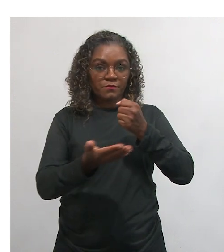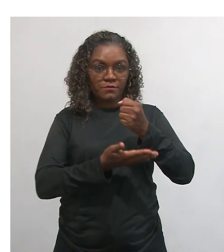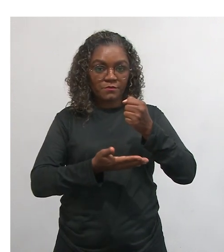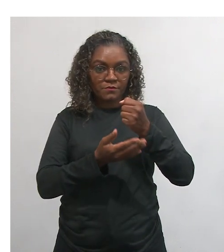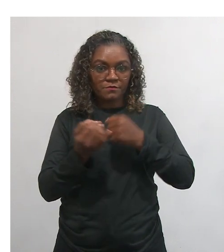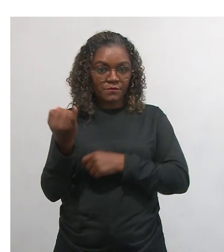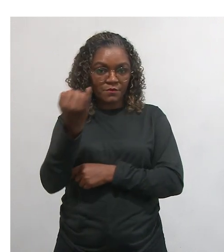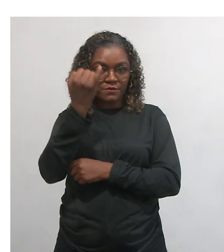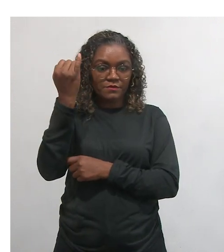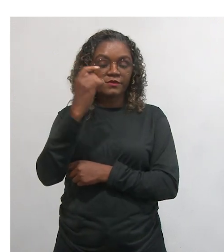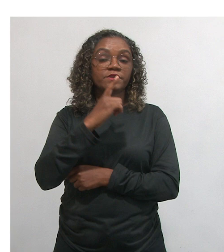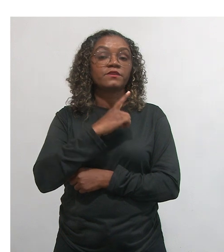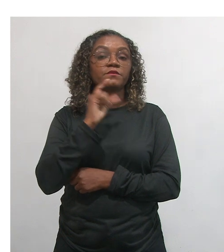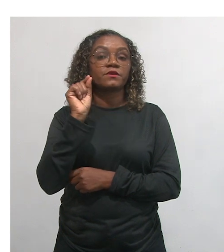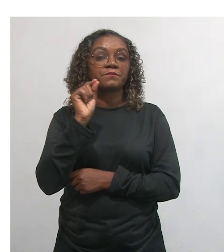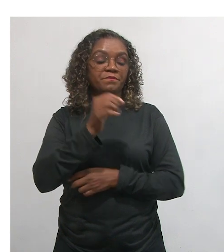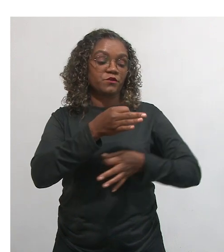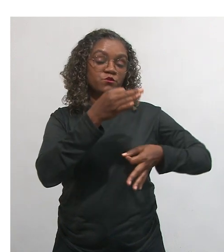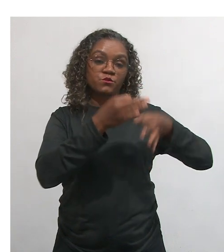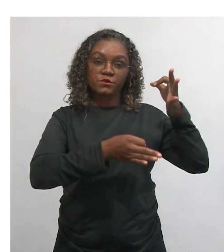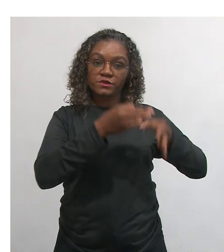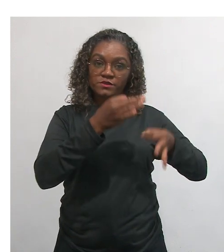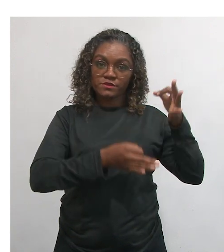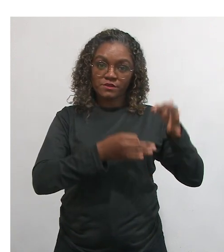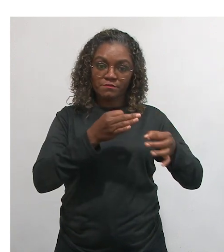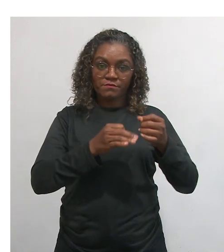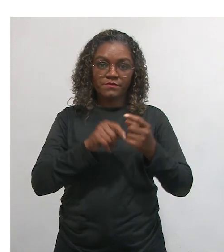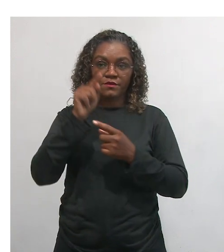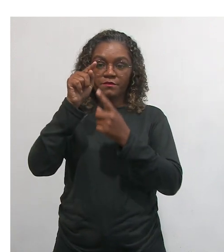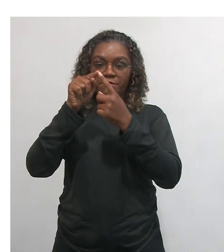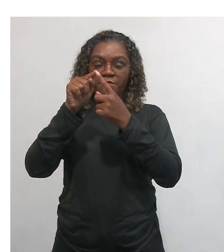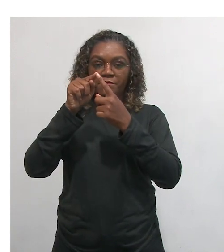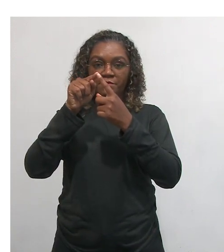No ponto fundamental, nós temos a justiça,